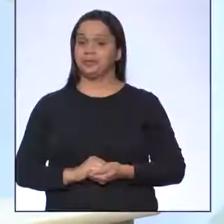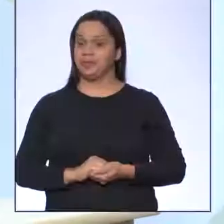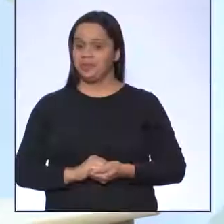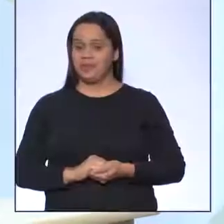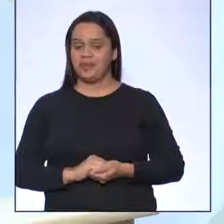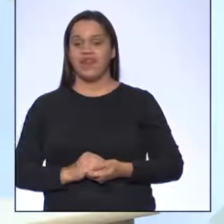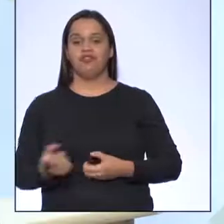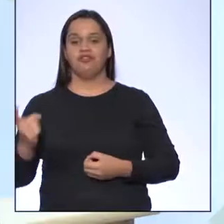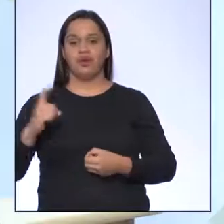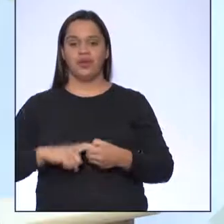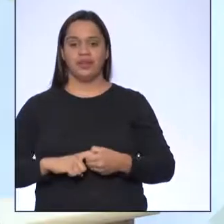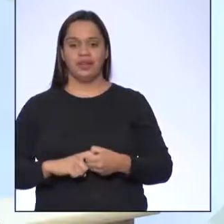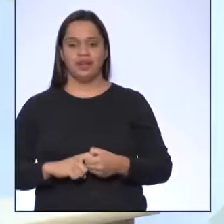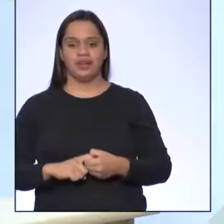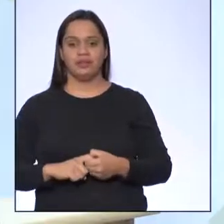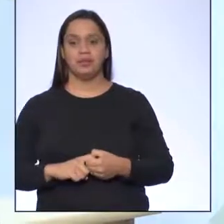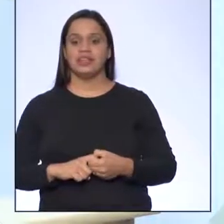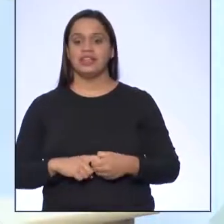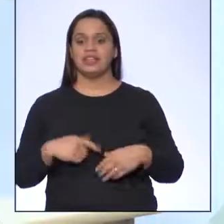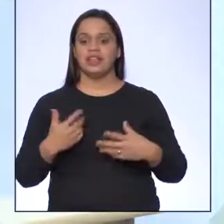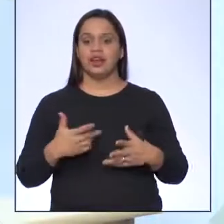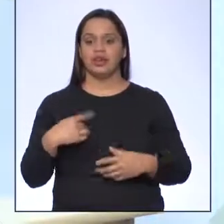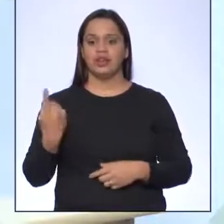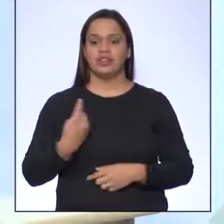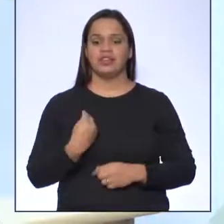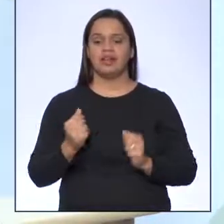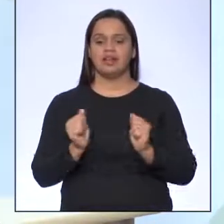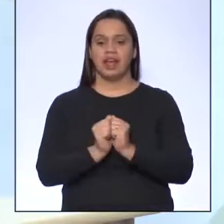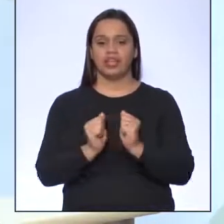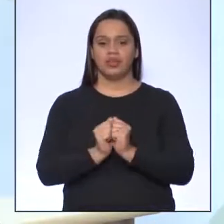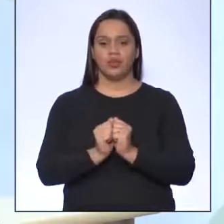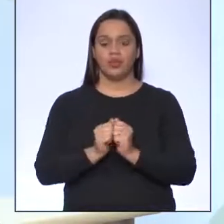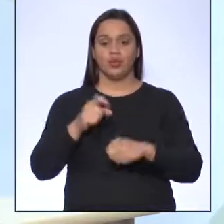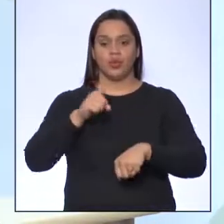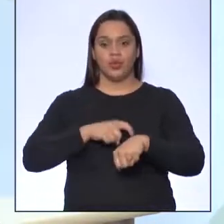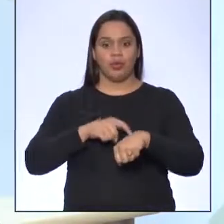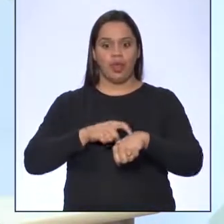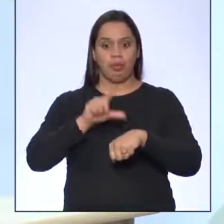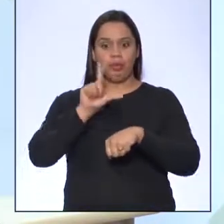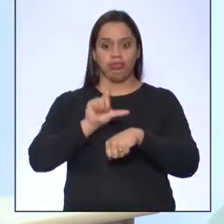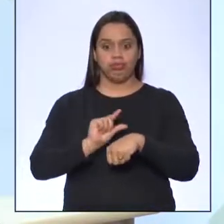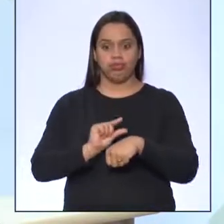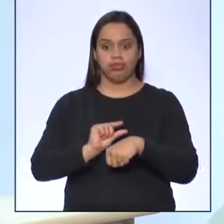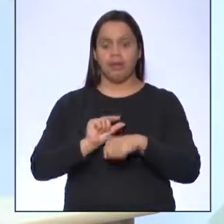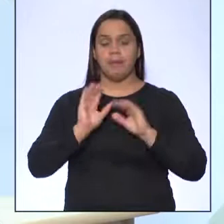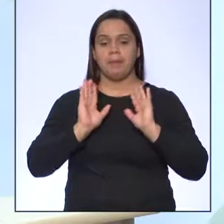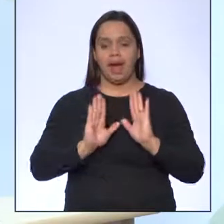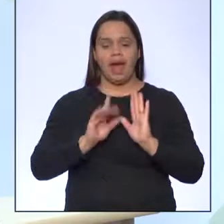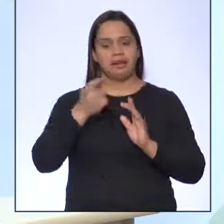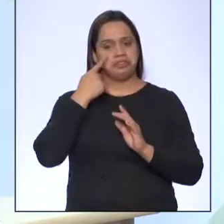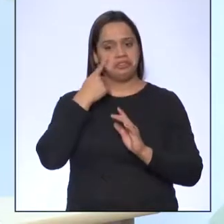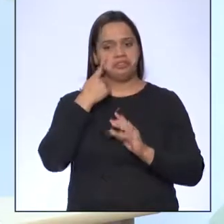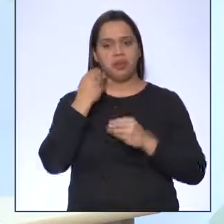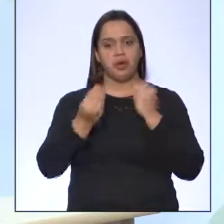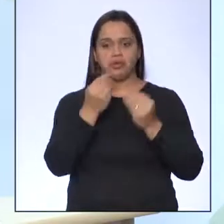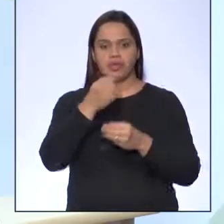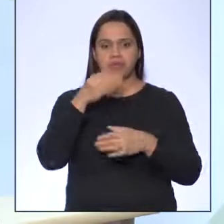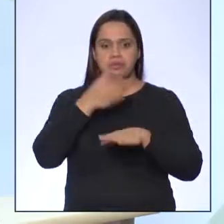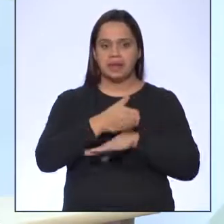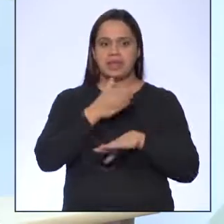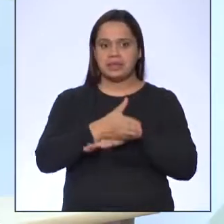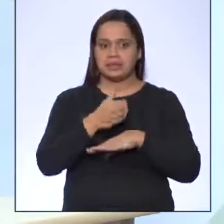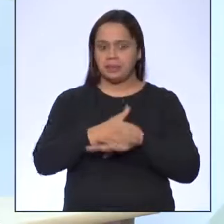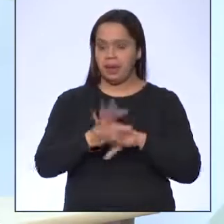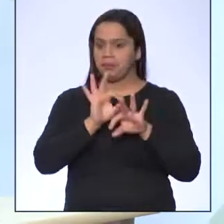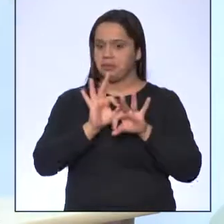Olá, voltamos, né? A gente está aqui com um tempo bem reduzido, mas observamos o quanto vocês participaram, né, professor,